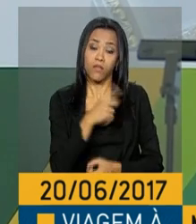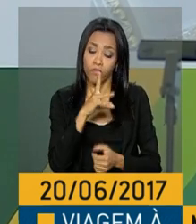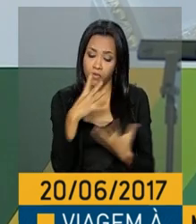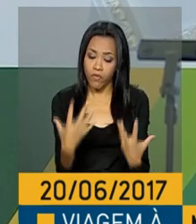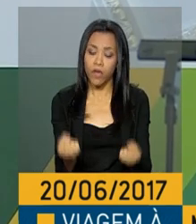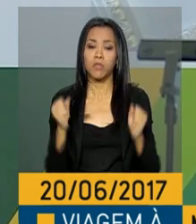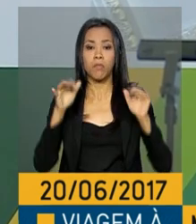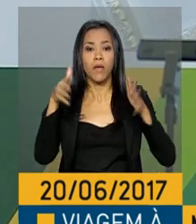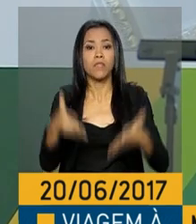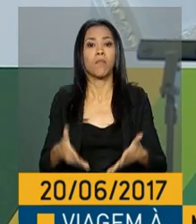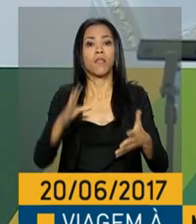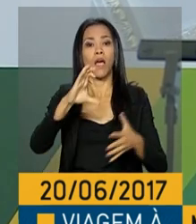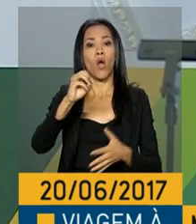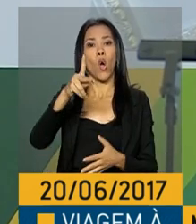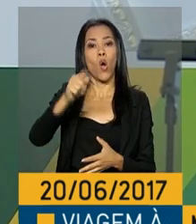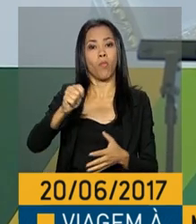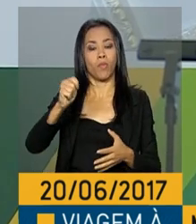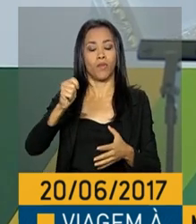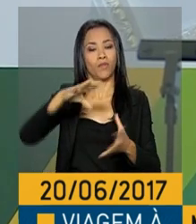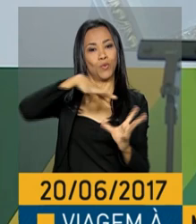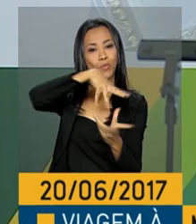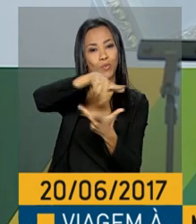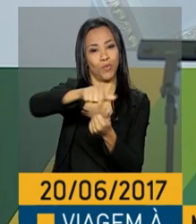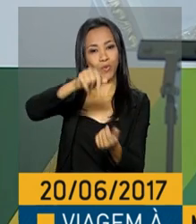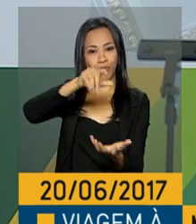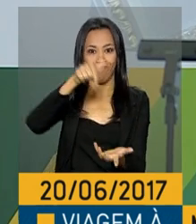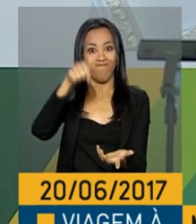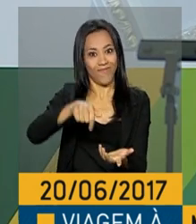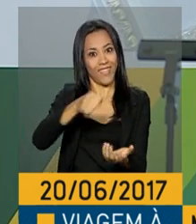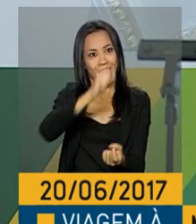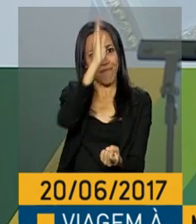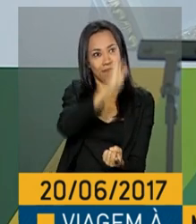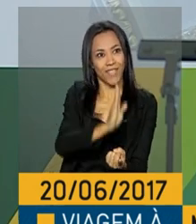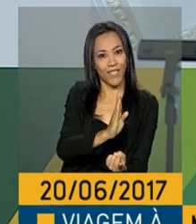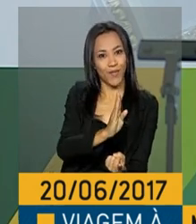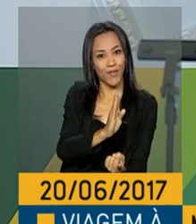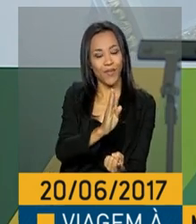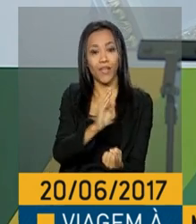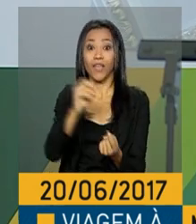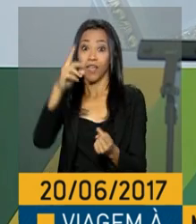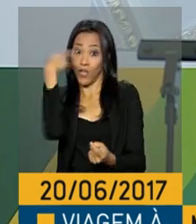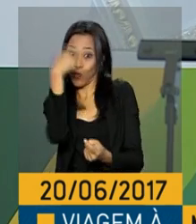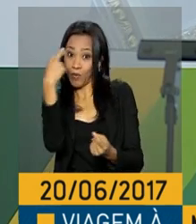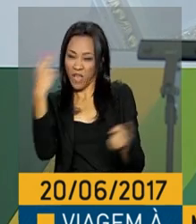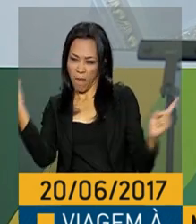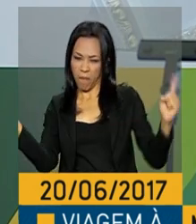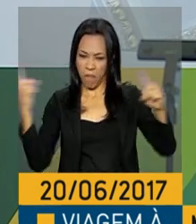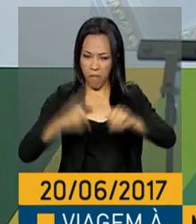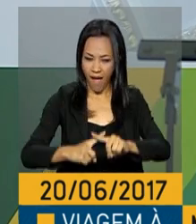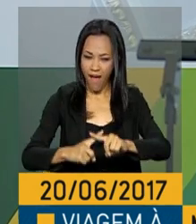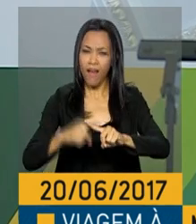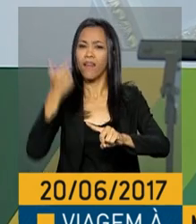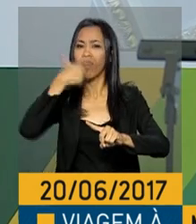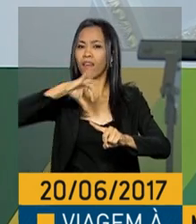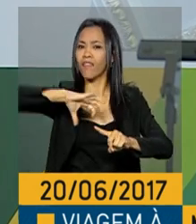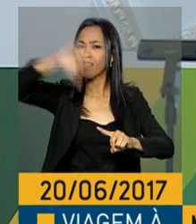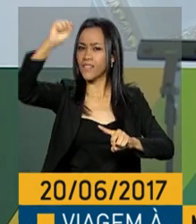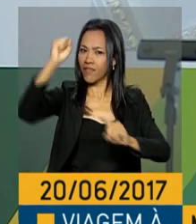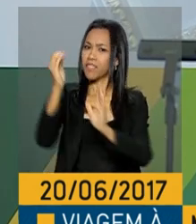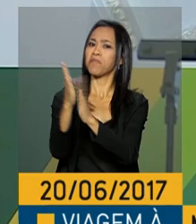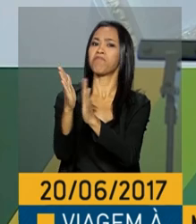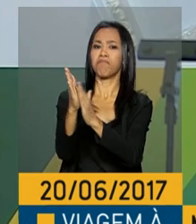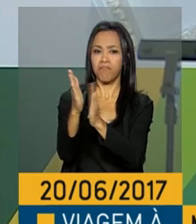da Copa do Mundo e torcemos todos que a final seja entre Brasil e Rússia. Quem for vencedor será aplaudido no Brasil. Não